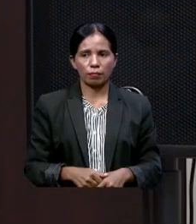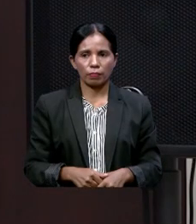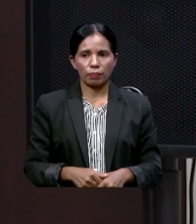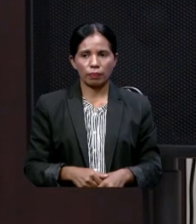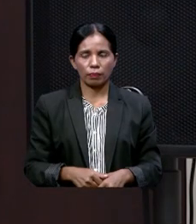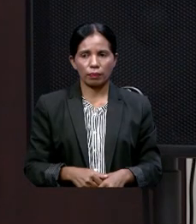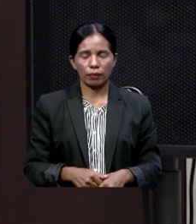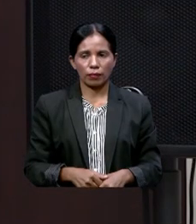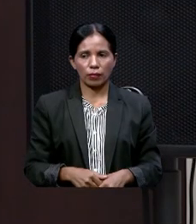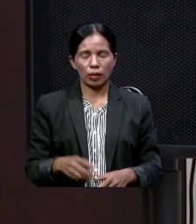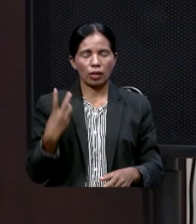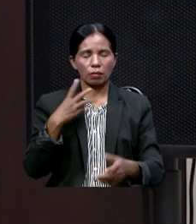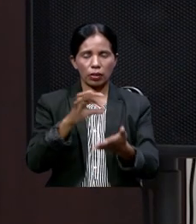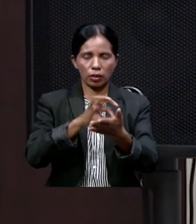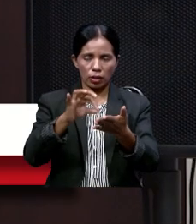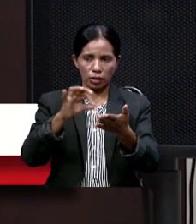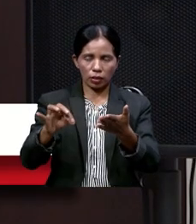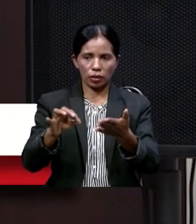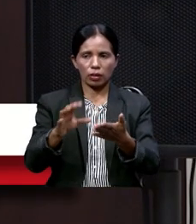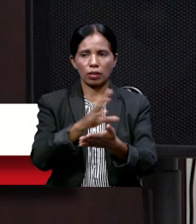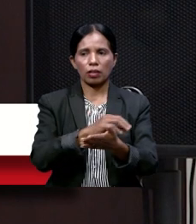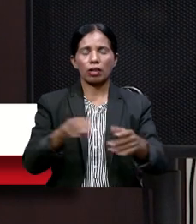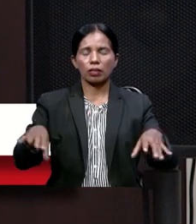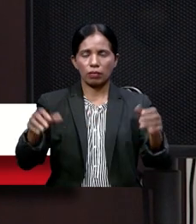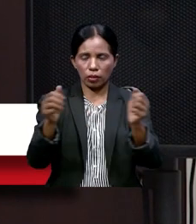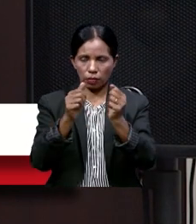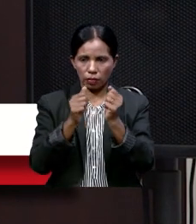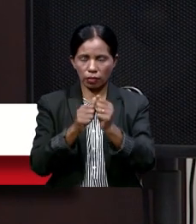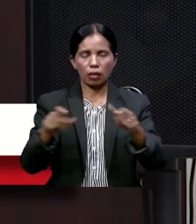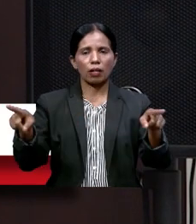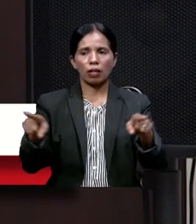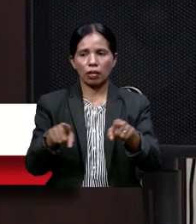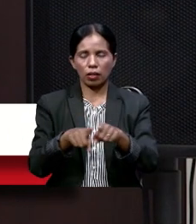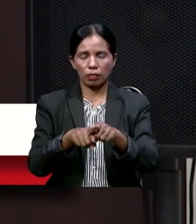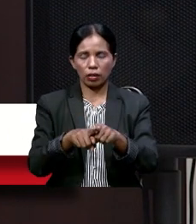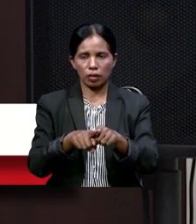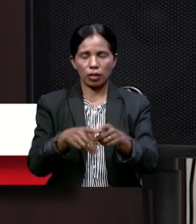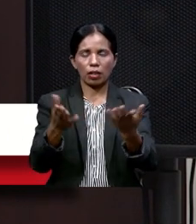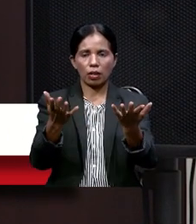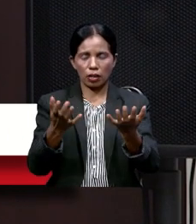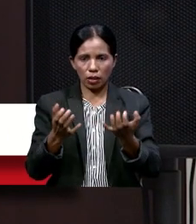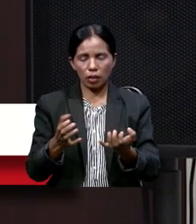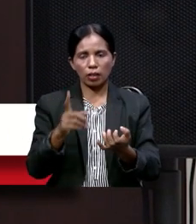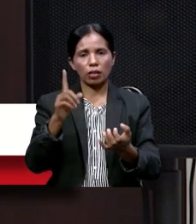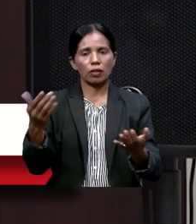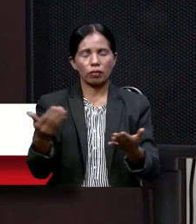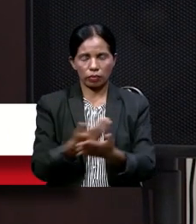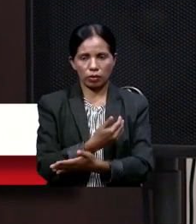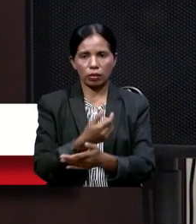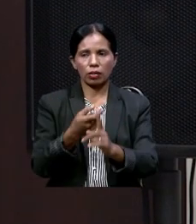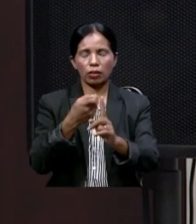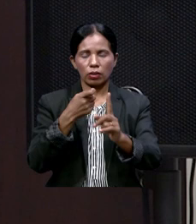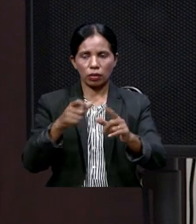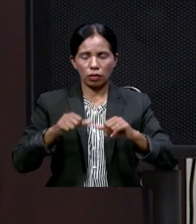sei assina la Krutan Ohin, Hanesan Iniciativa, con usi